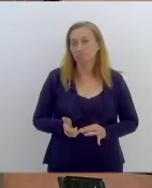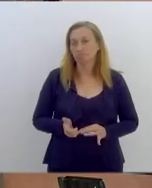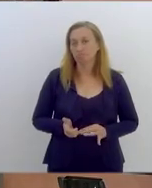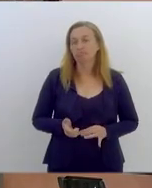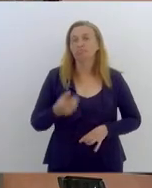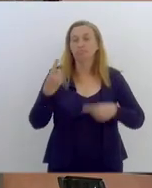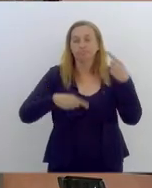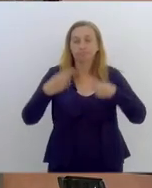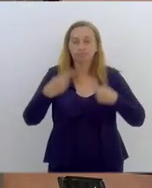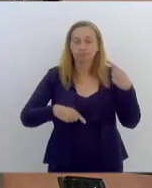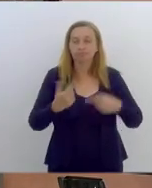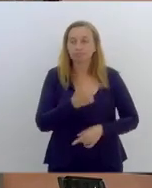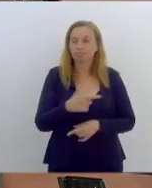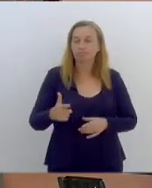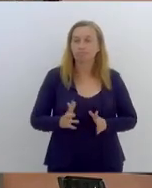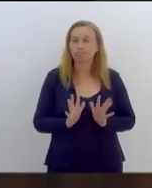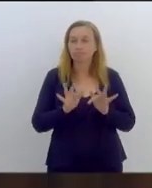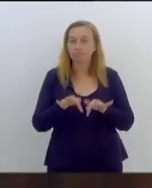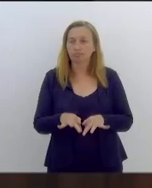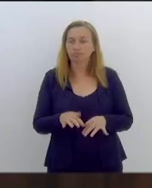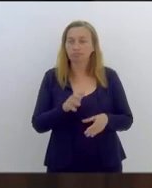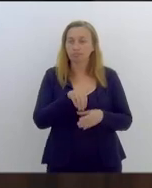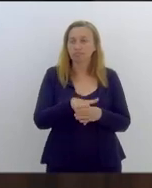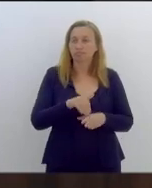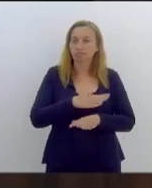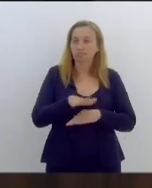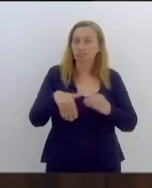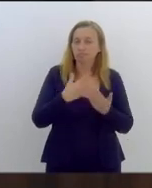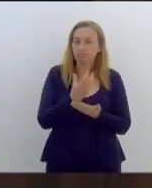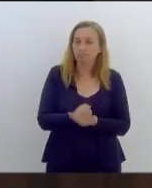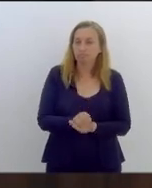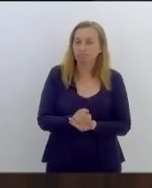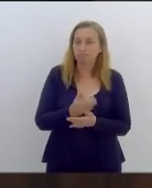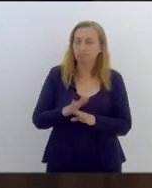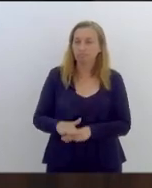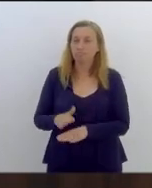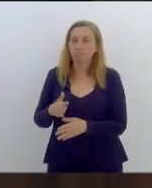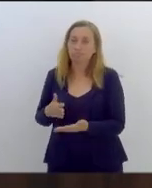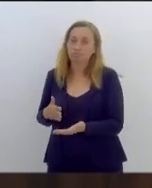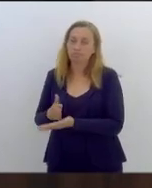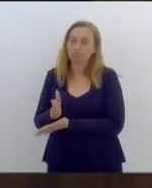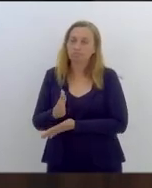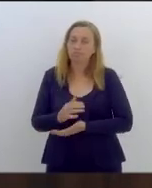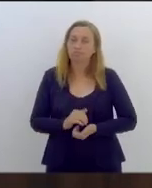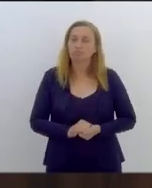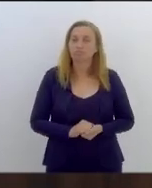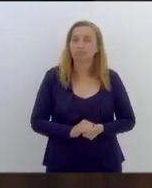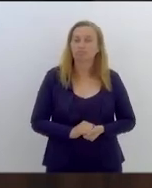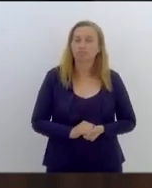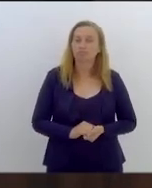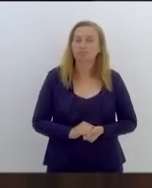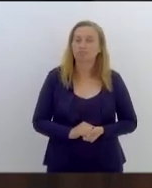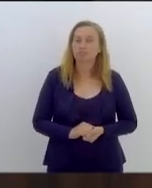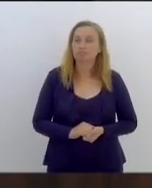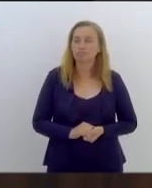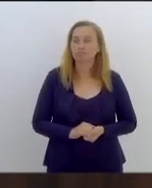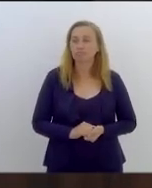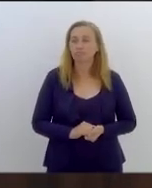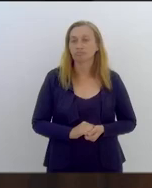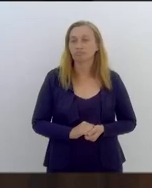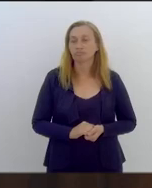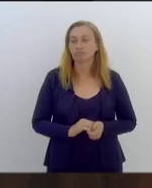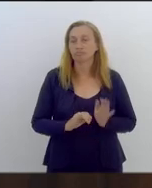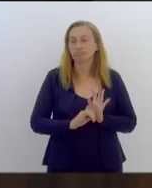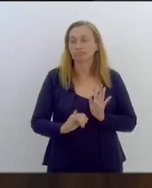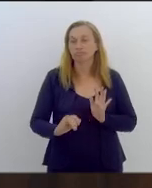Em discussão, não havendo quem queira discutir, encerrada a discussão, em votação, senhores que aprovam, permaneçam como estão, aprovado, vai à